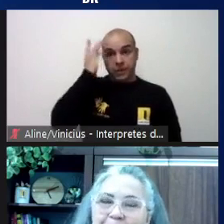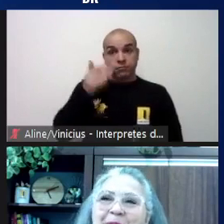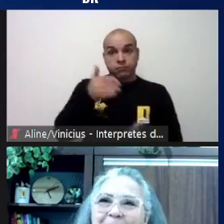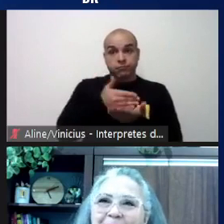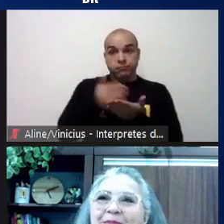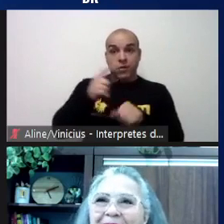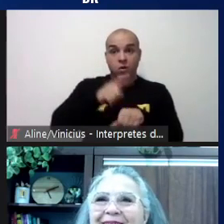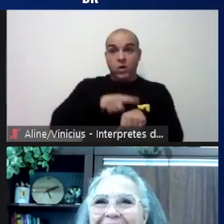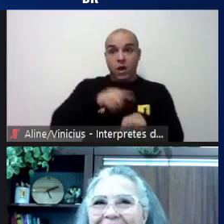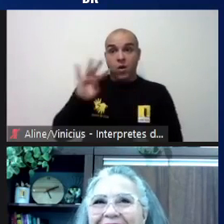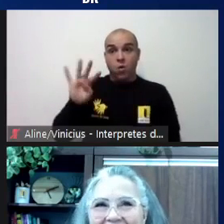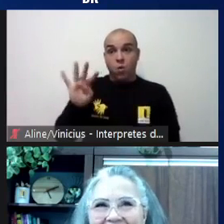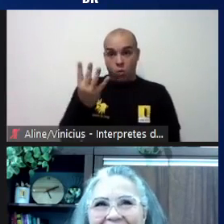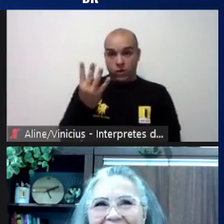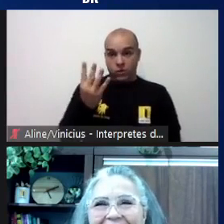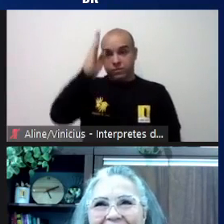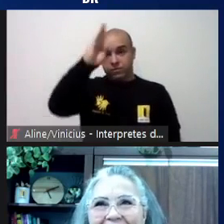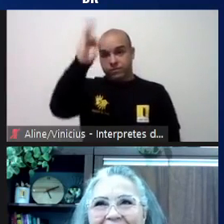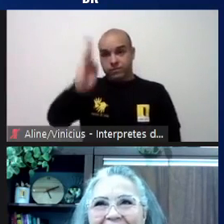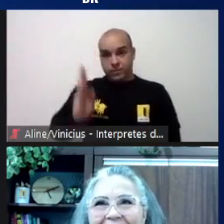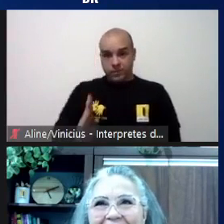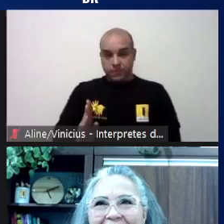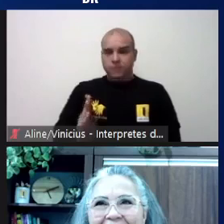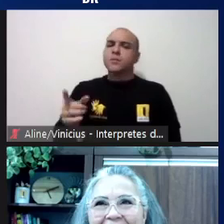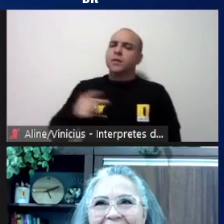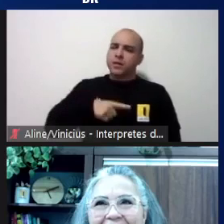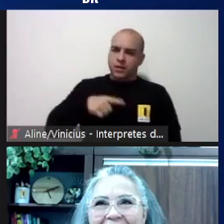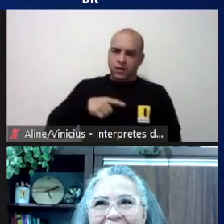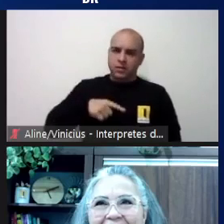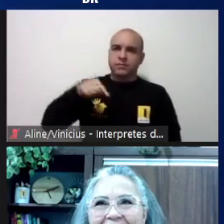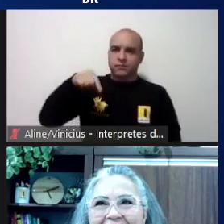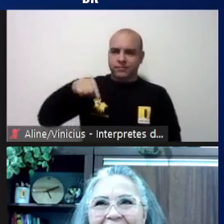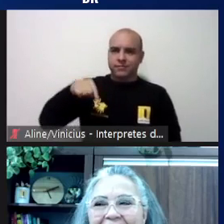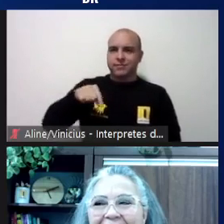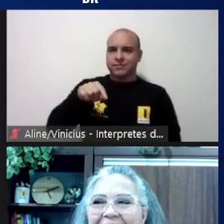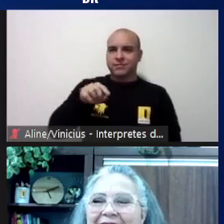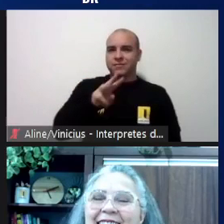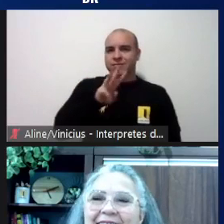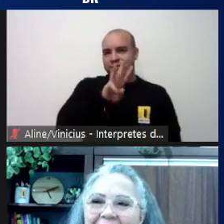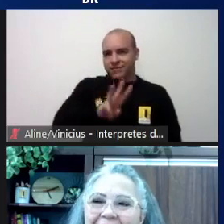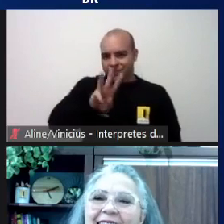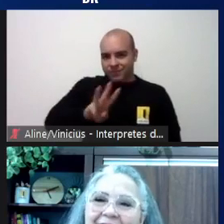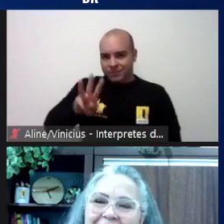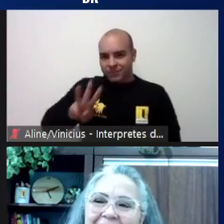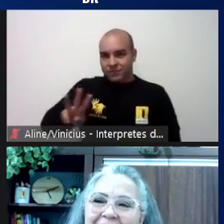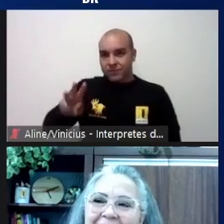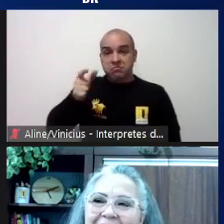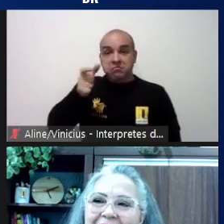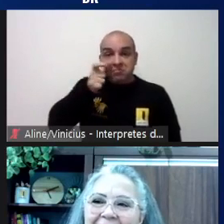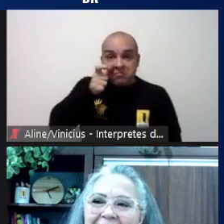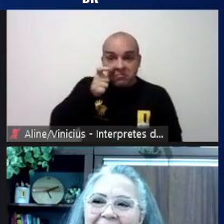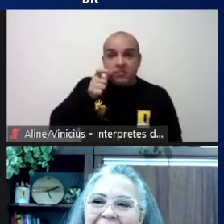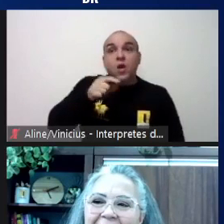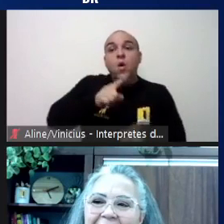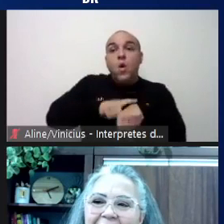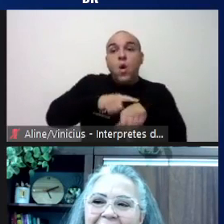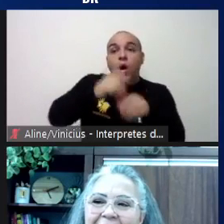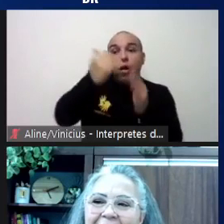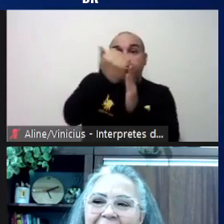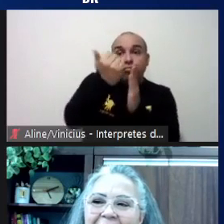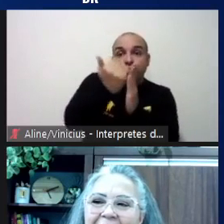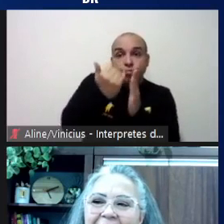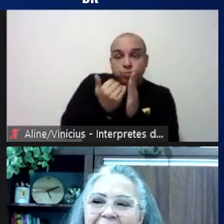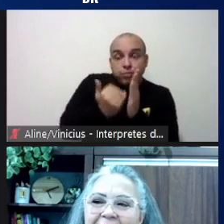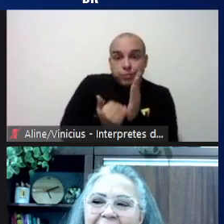aqui com todas as informações no nosso site, no nosso microsite, com a Semana da Inclusão